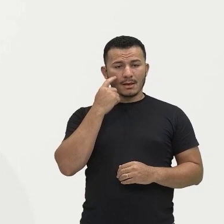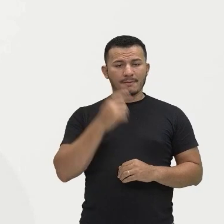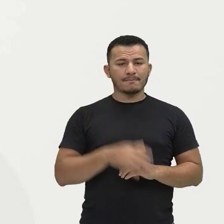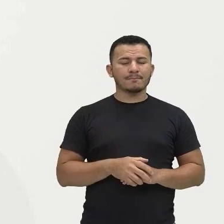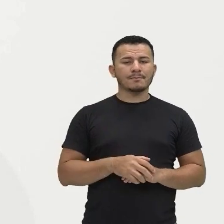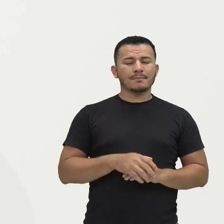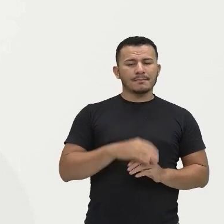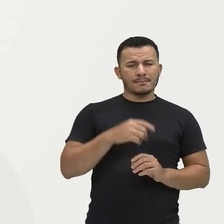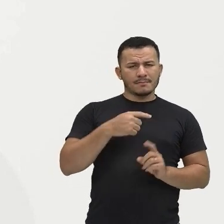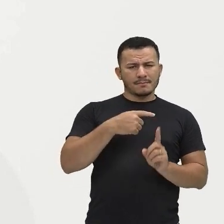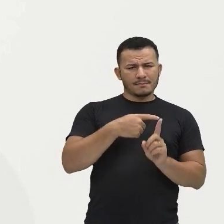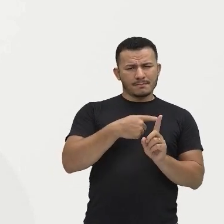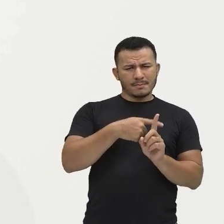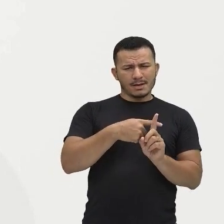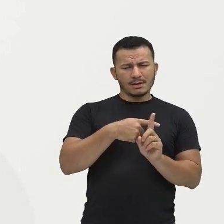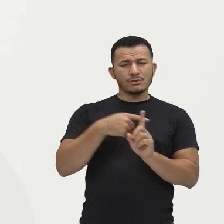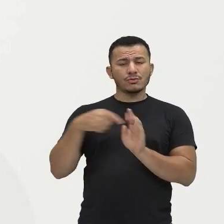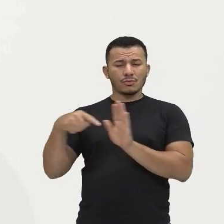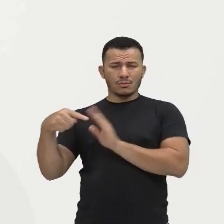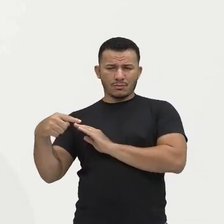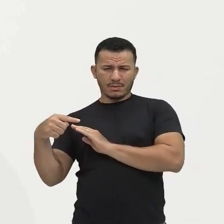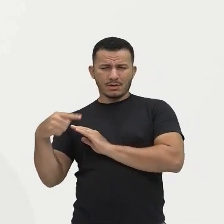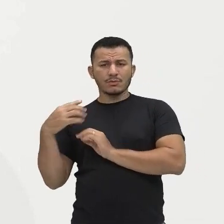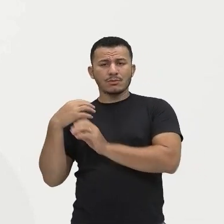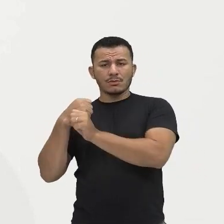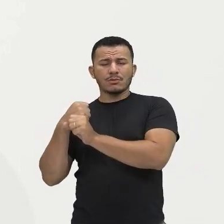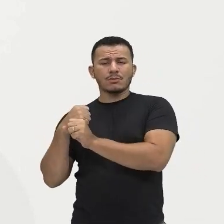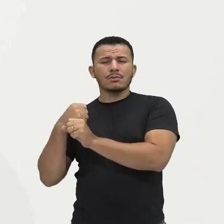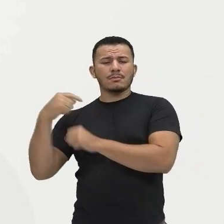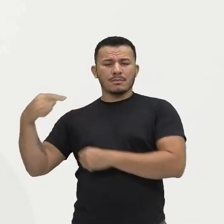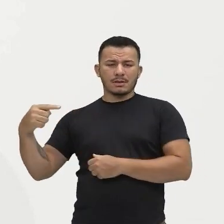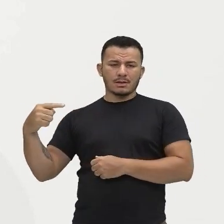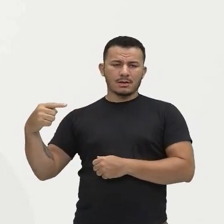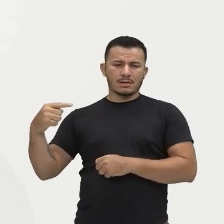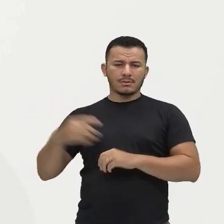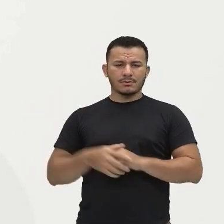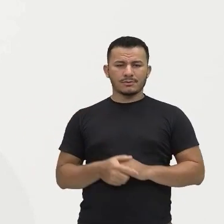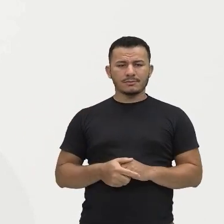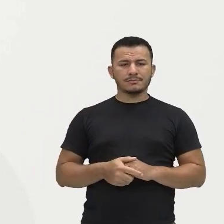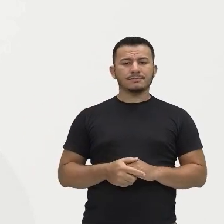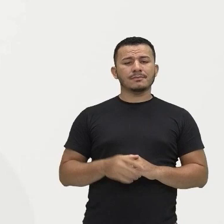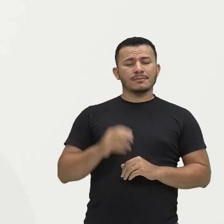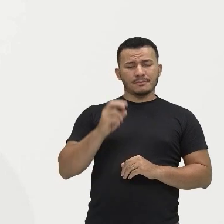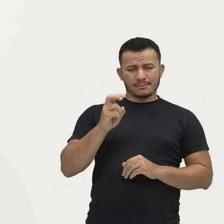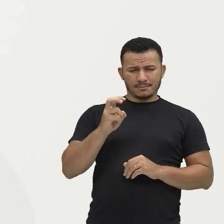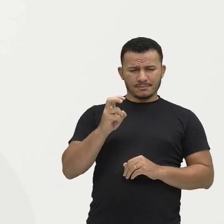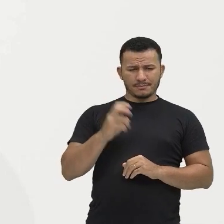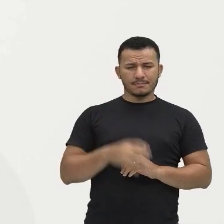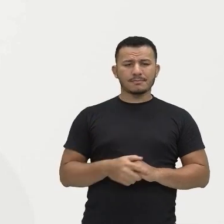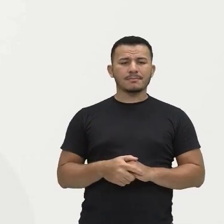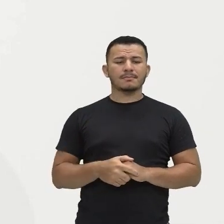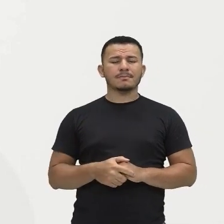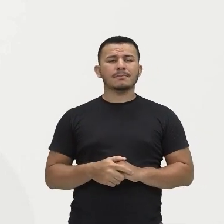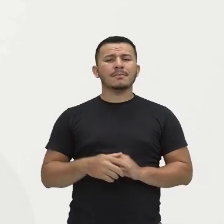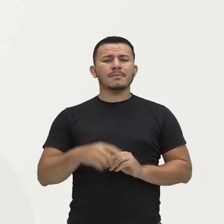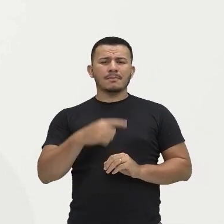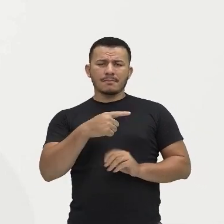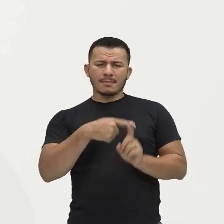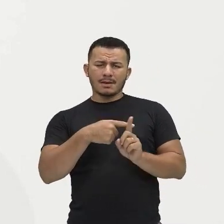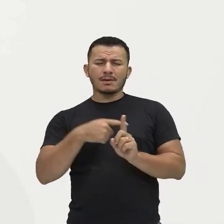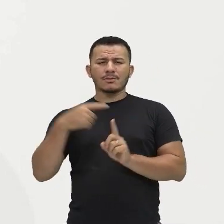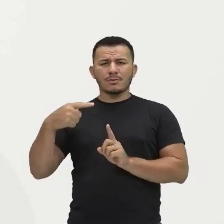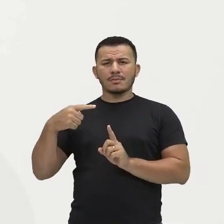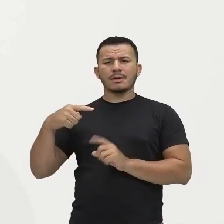com menos vai dar menos, então menos 5, Aí, mais com menos vai dar menos 9. O